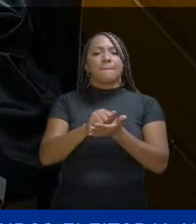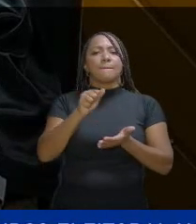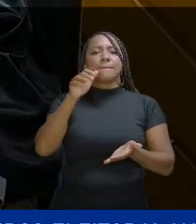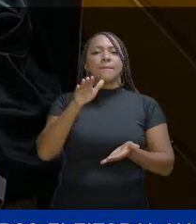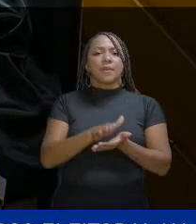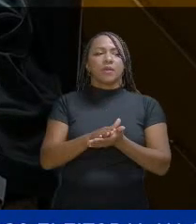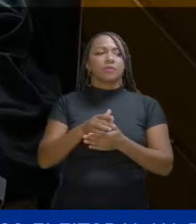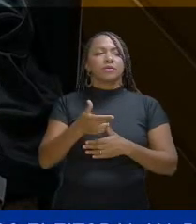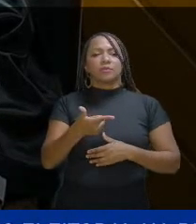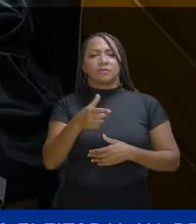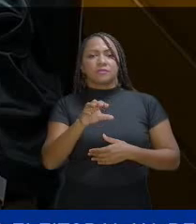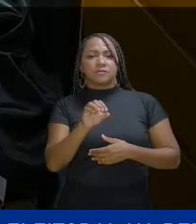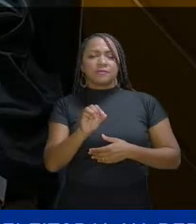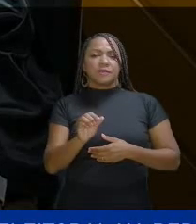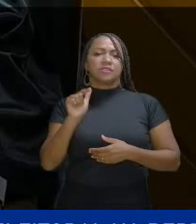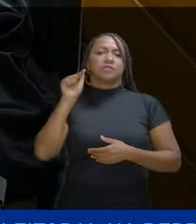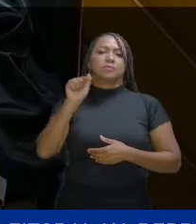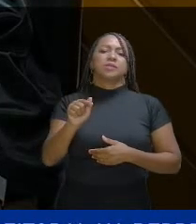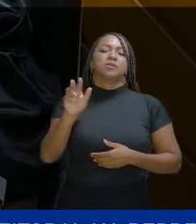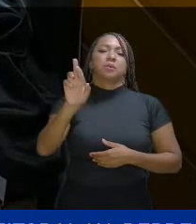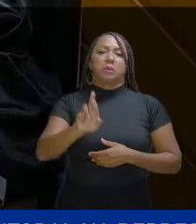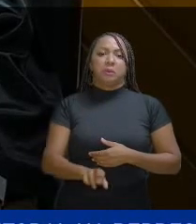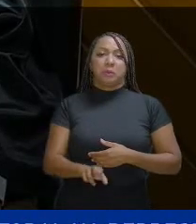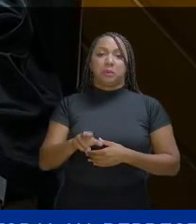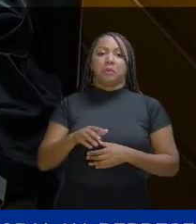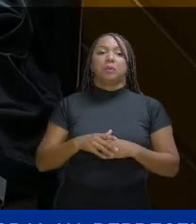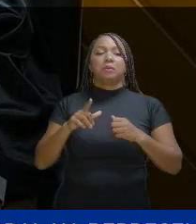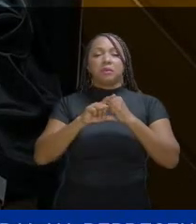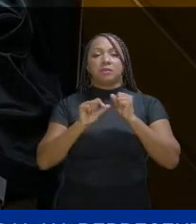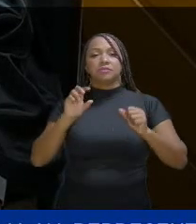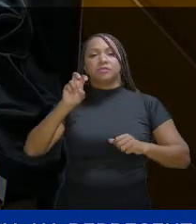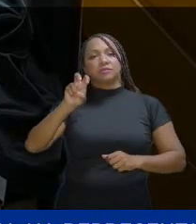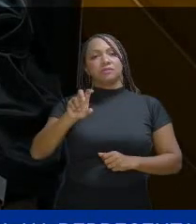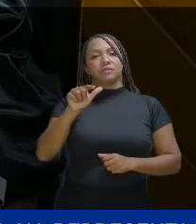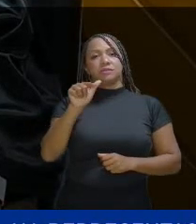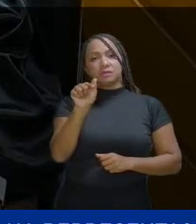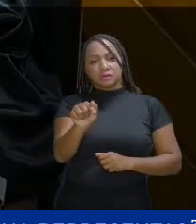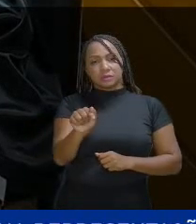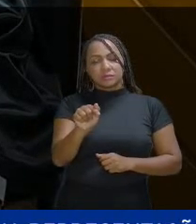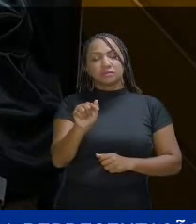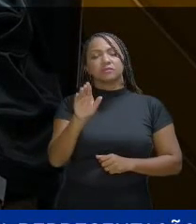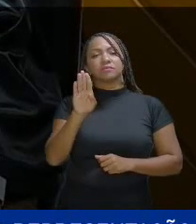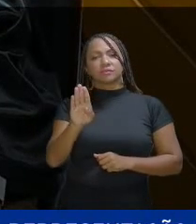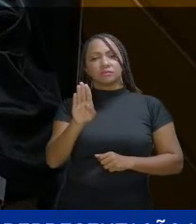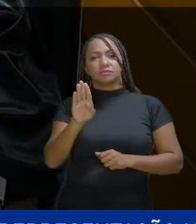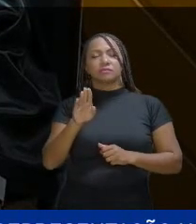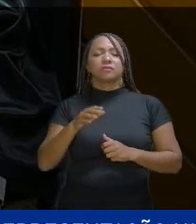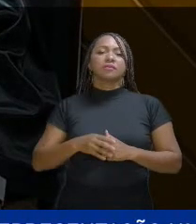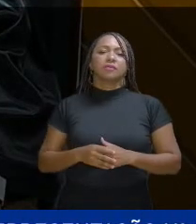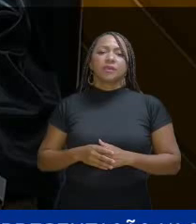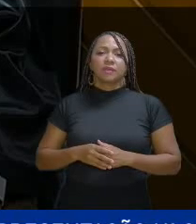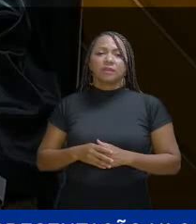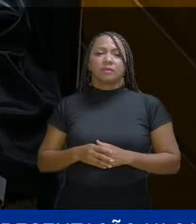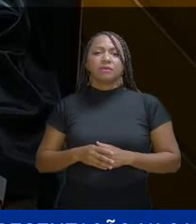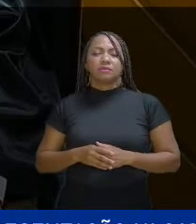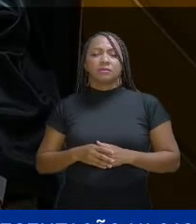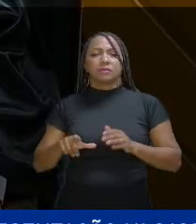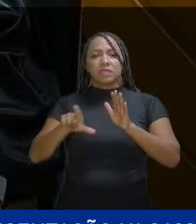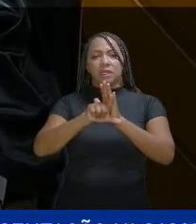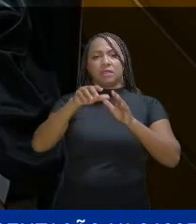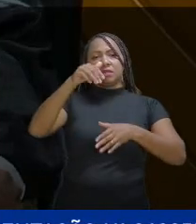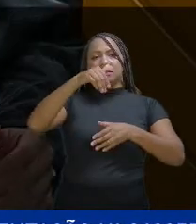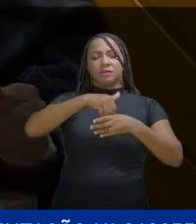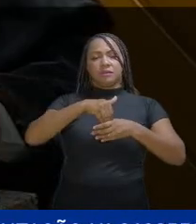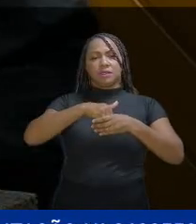de R$20 mil, nos termos do artigo 57b, parágrafo 1º e 5º da Lei